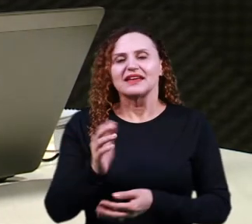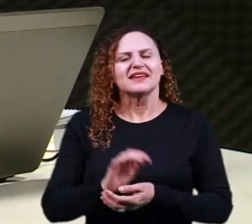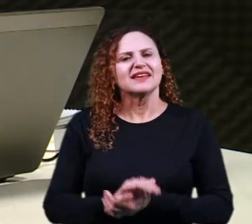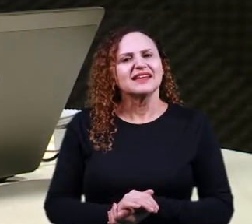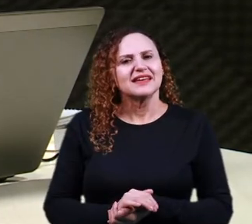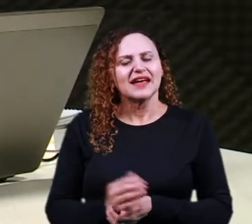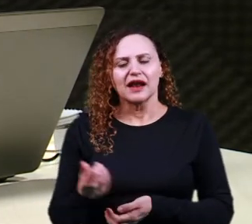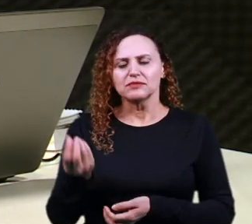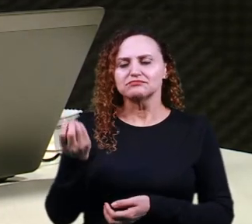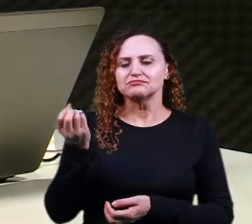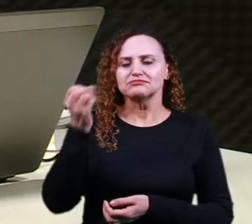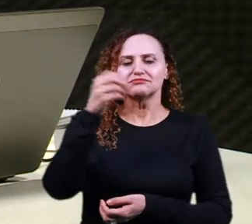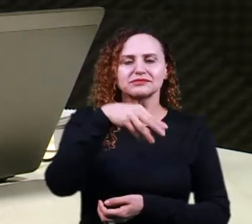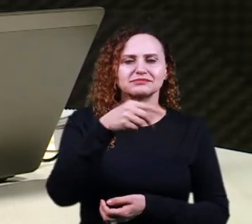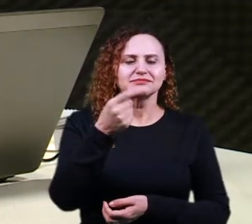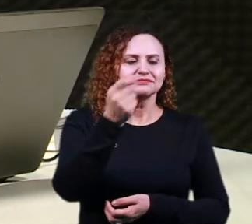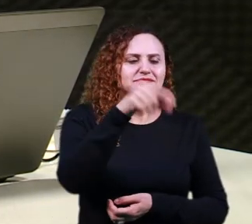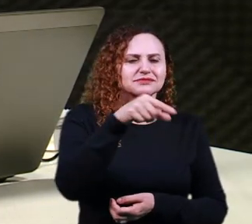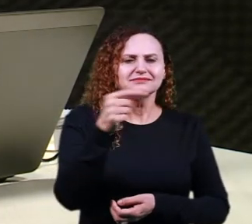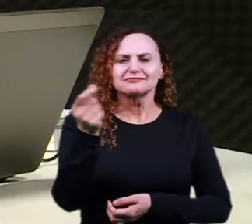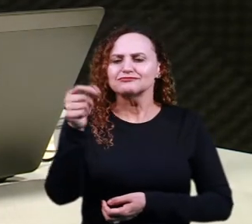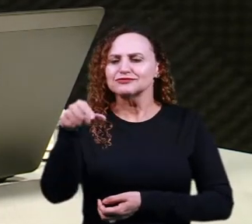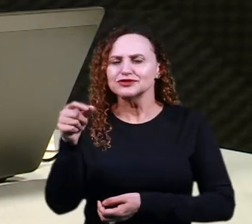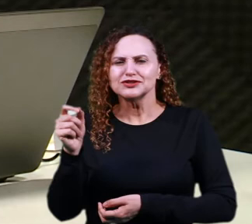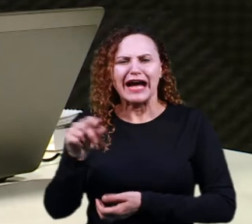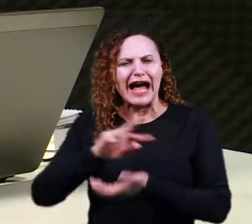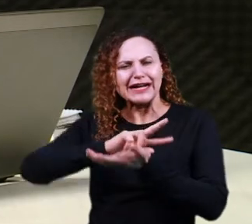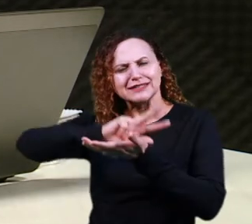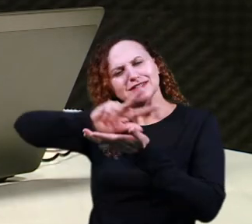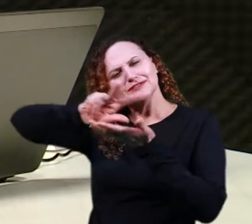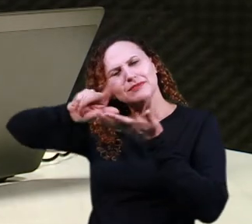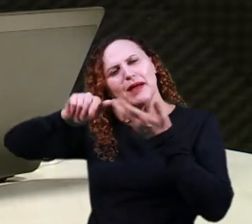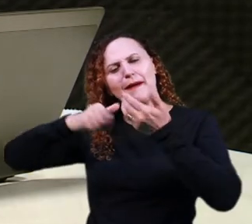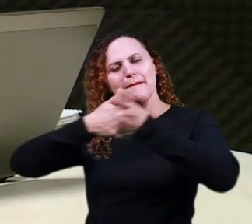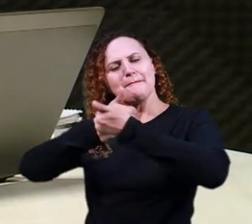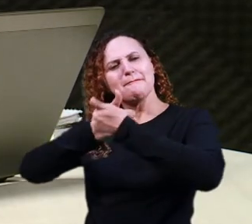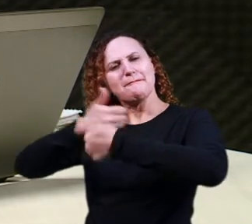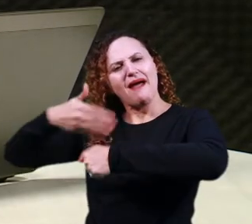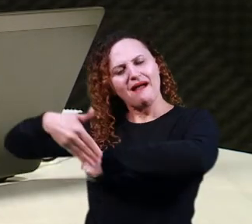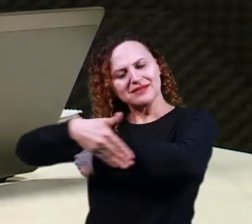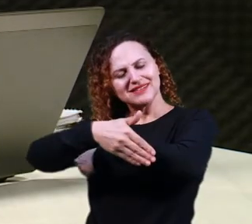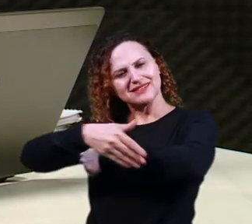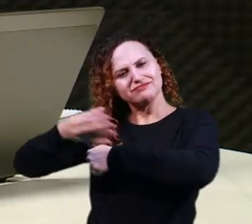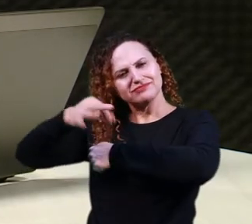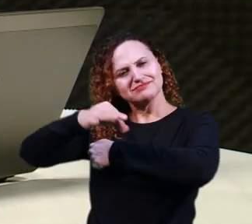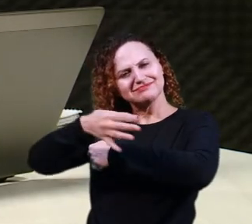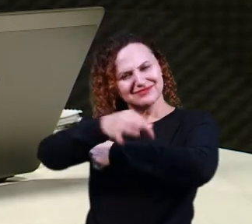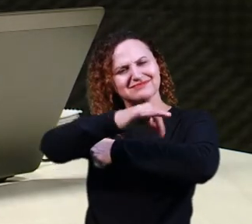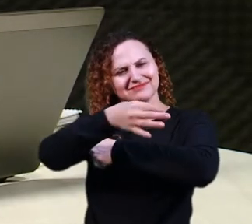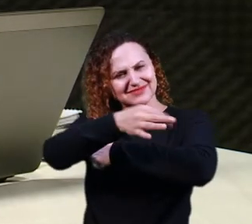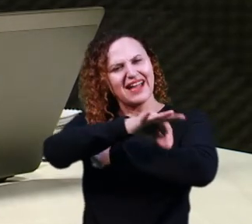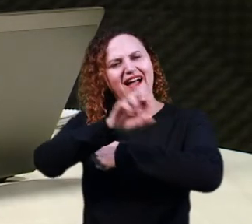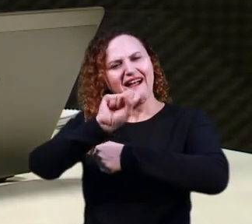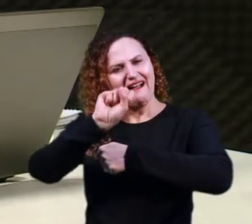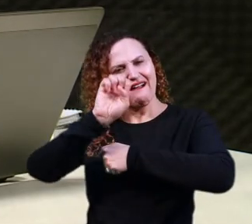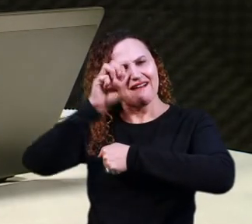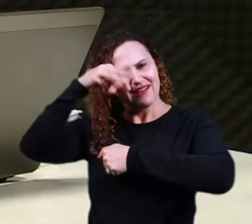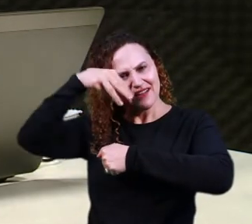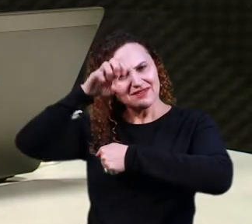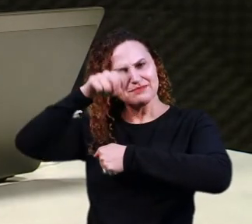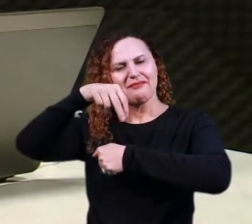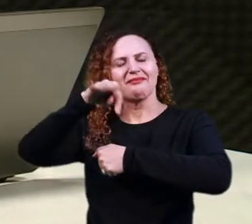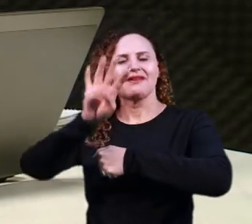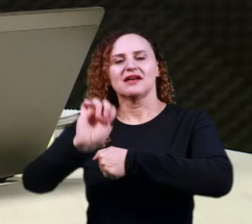é jogada nos mais variados solos jogado à beira da estrada jogado entre as pedras e jogada no sol o